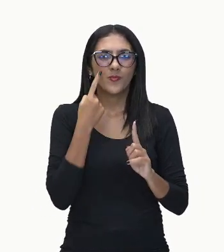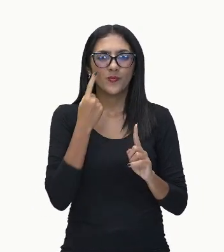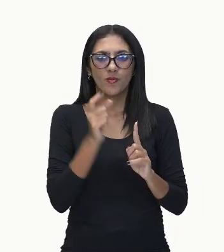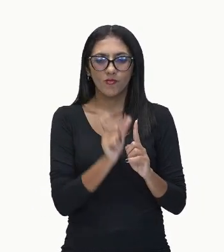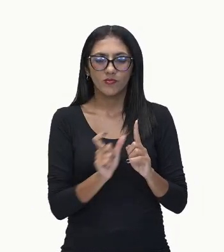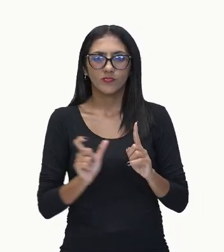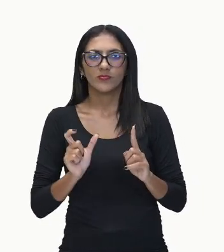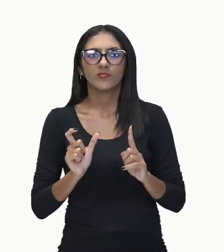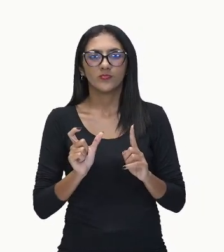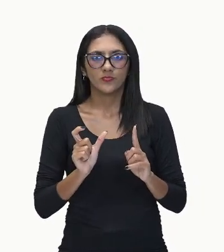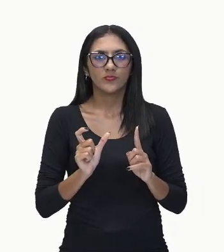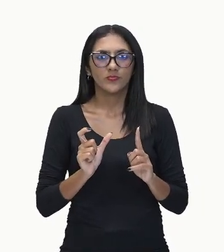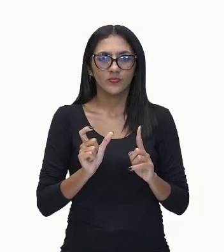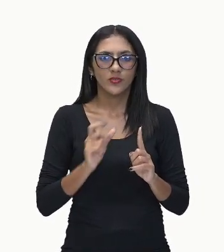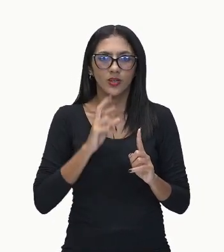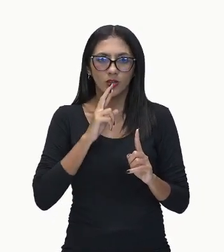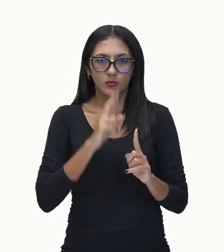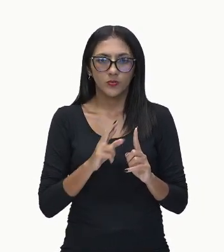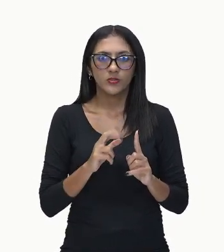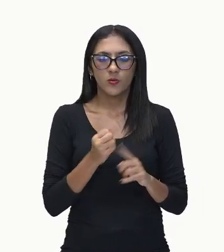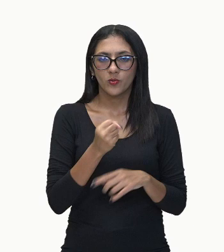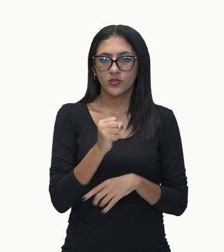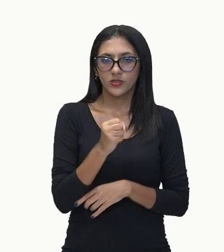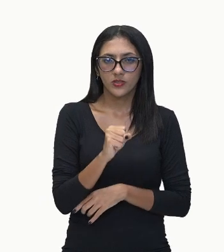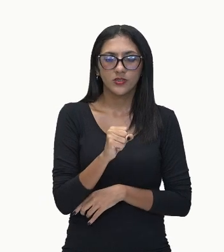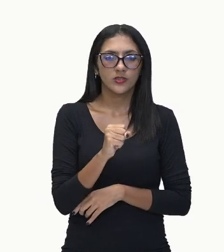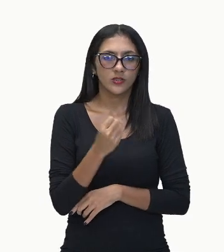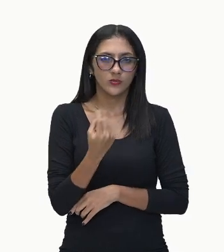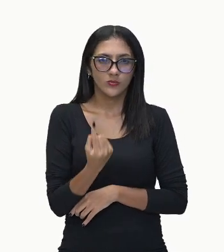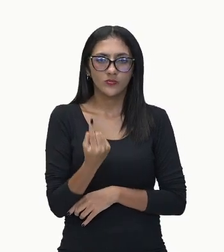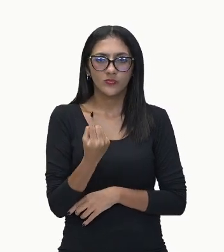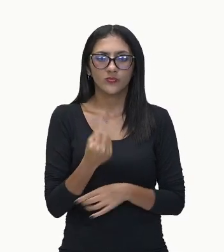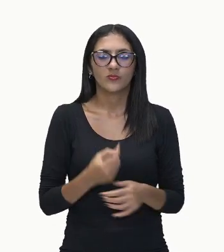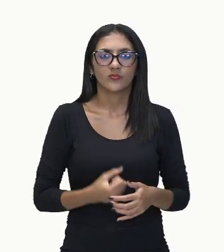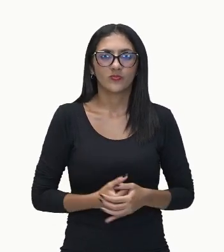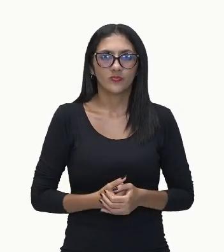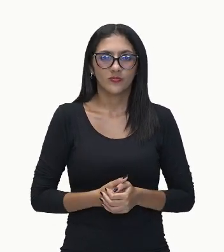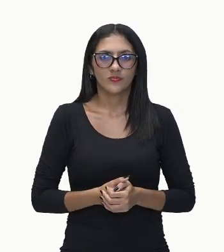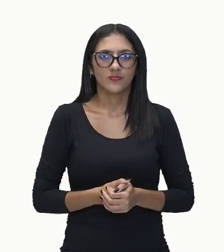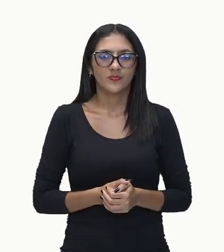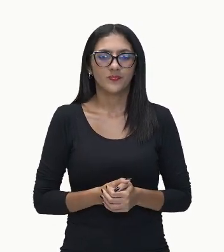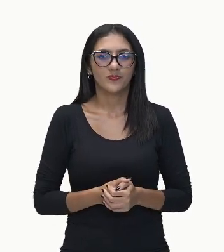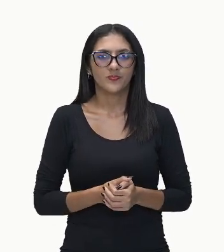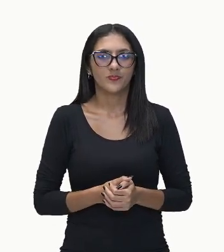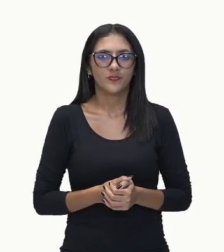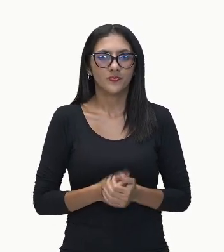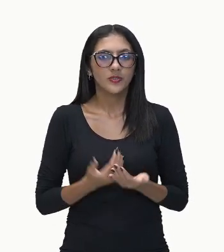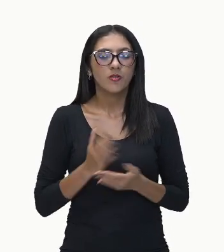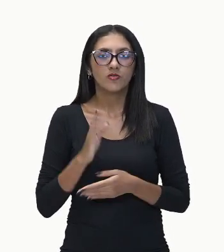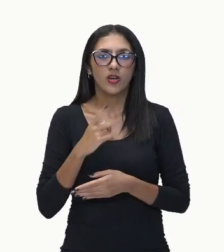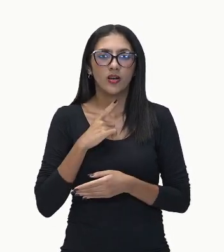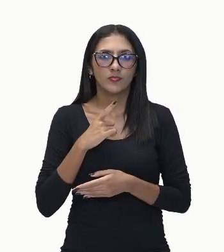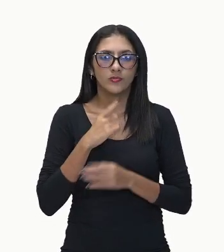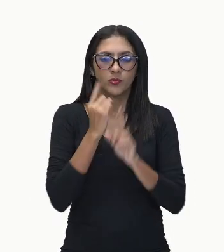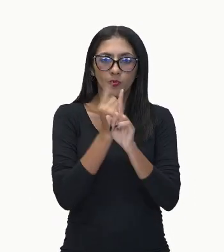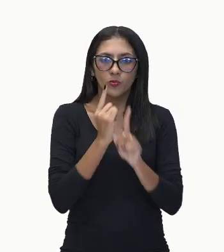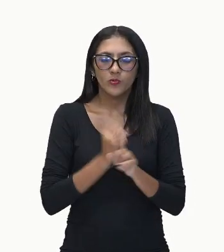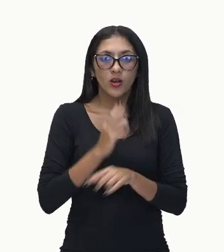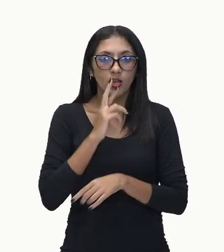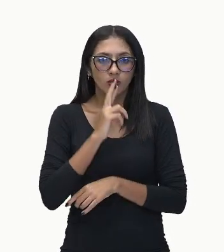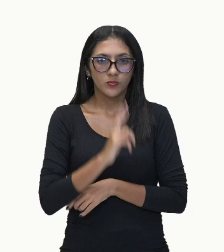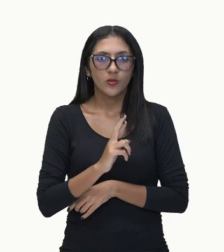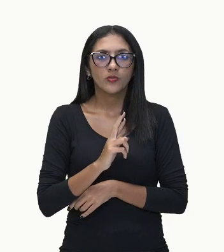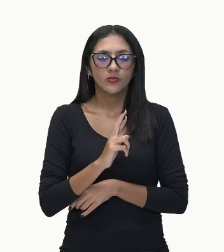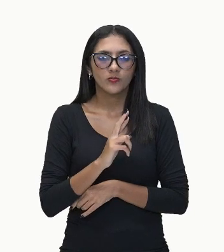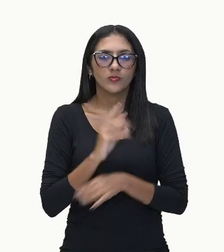9 qu 9 qu é igual a 81 Beleza então temos aqui a nossa resposta claro